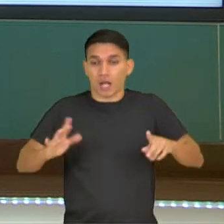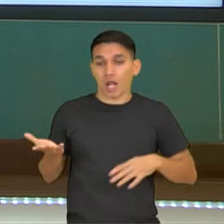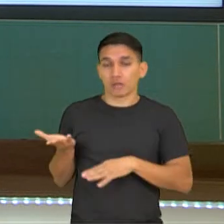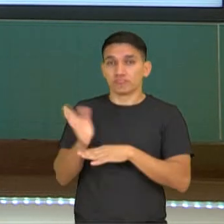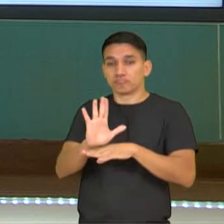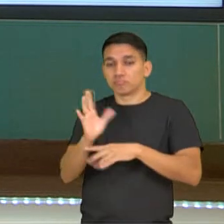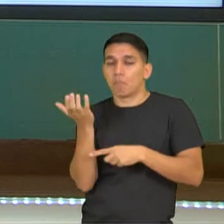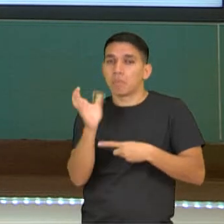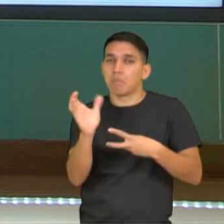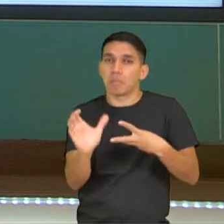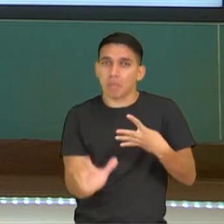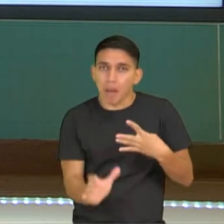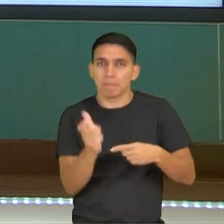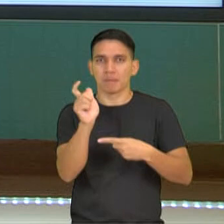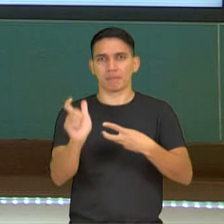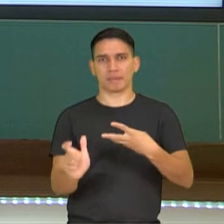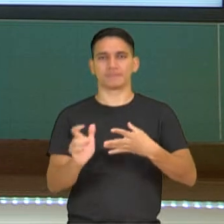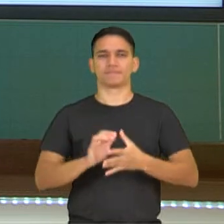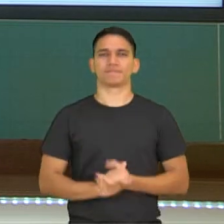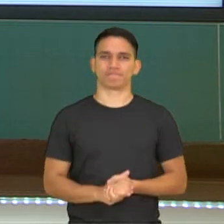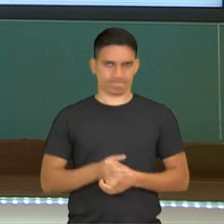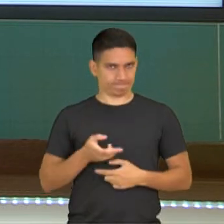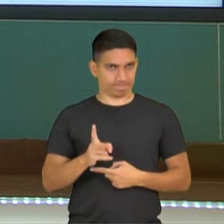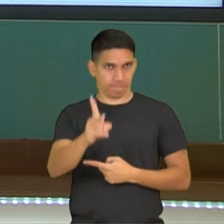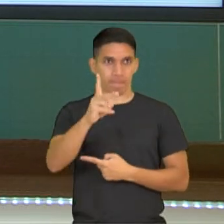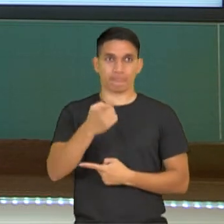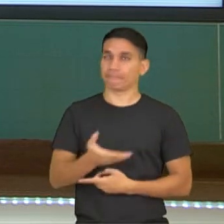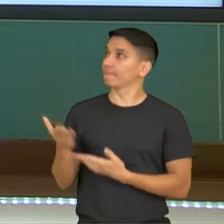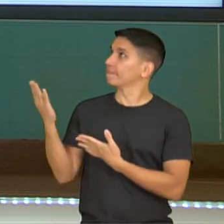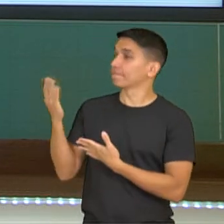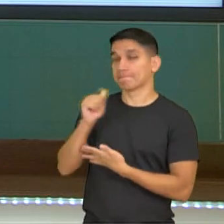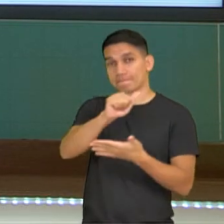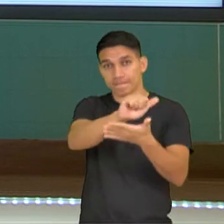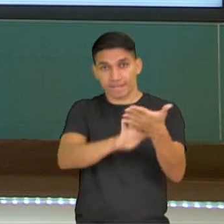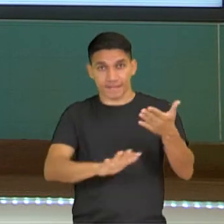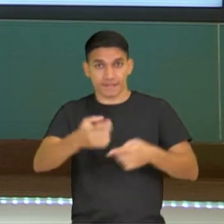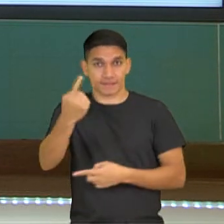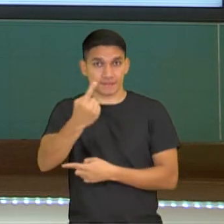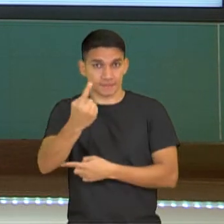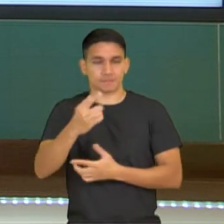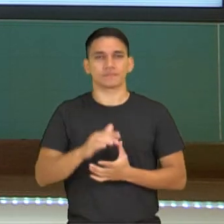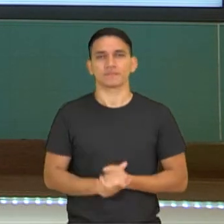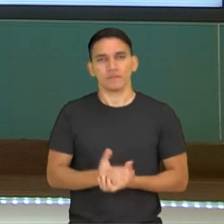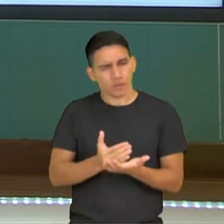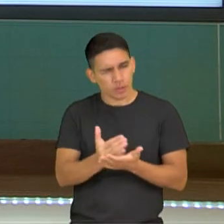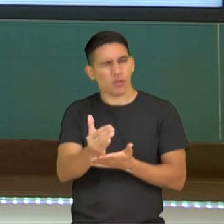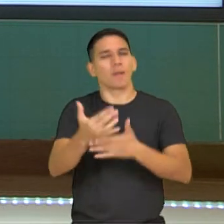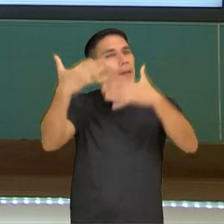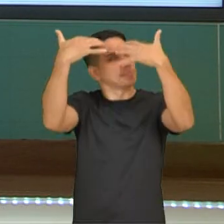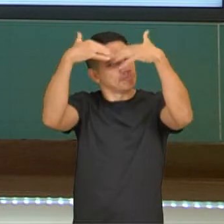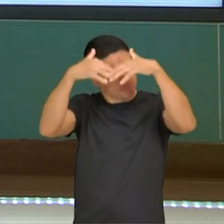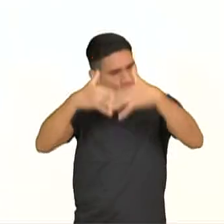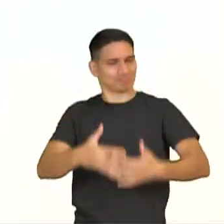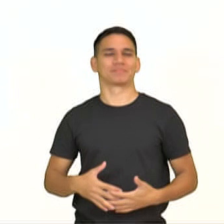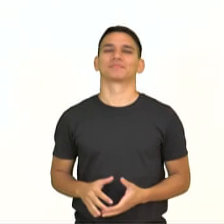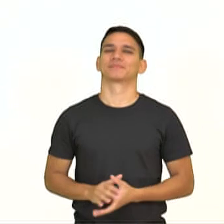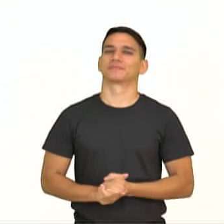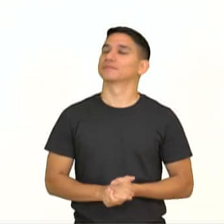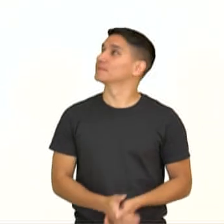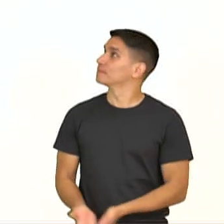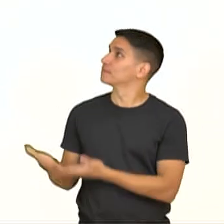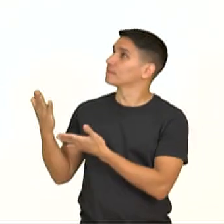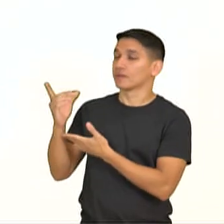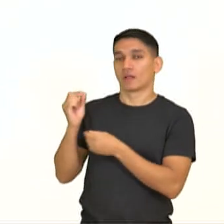às palavras. Então, continuando aqui, vamos para a nossa primeira atividade, né, para começar aquecendo mesmo. Então, nós